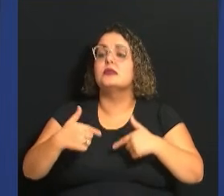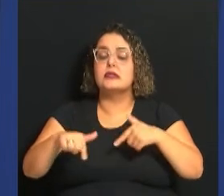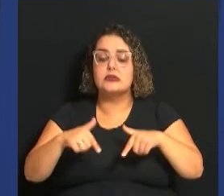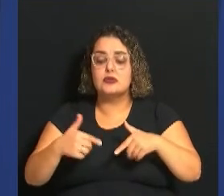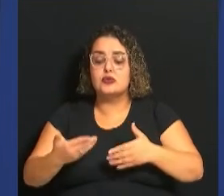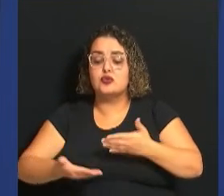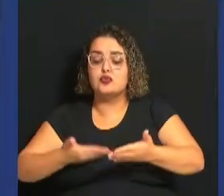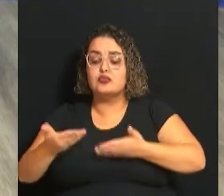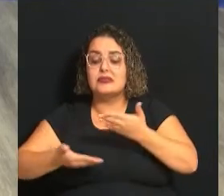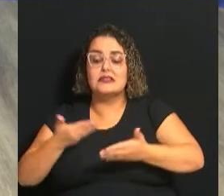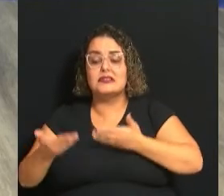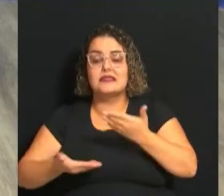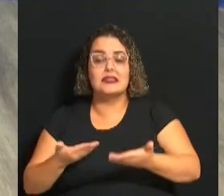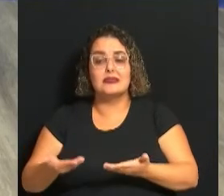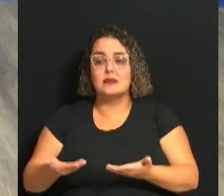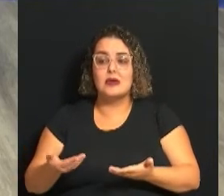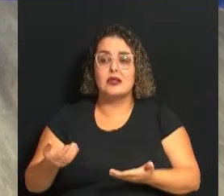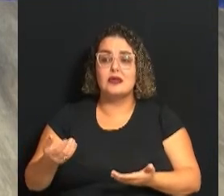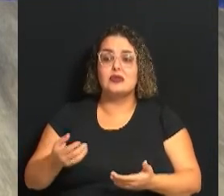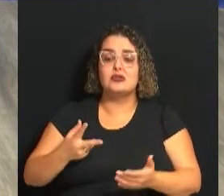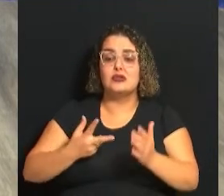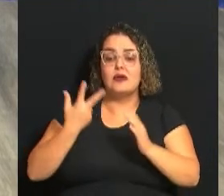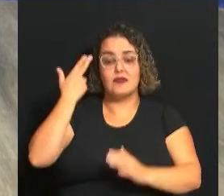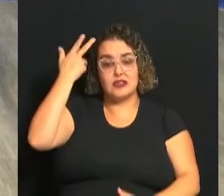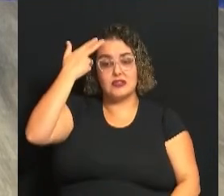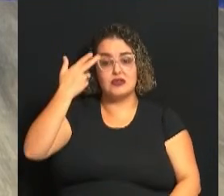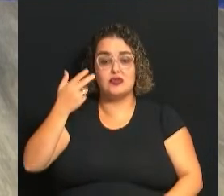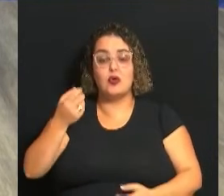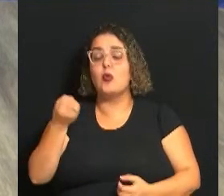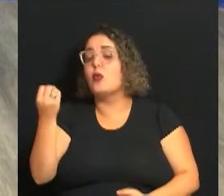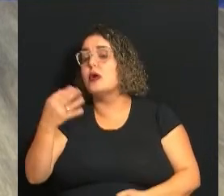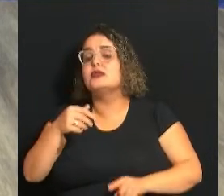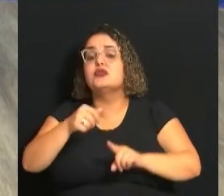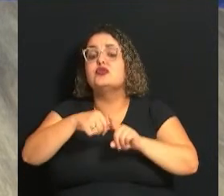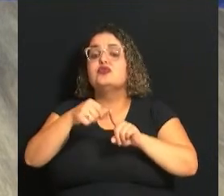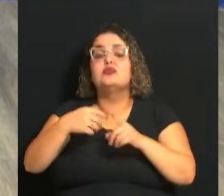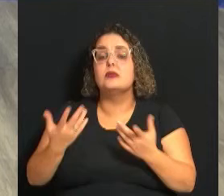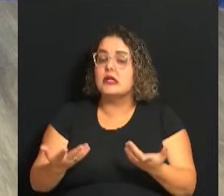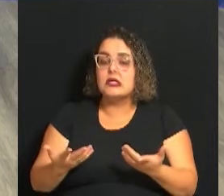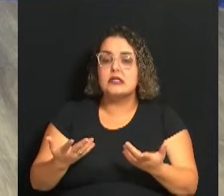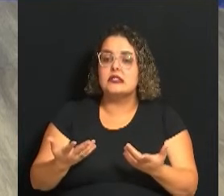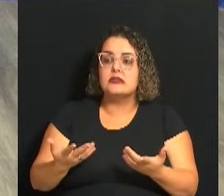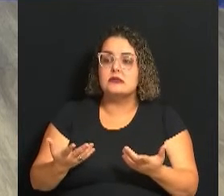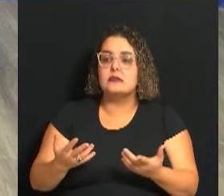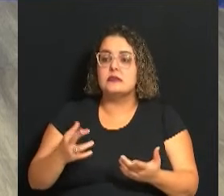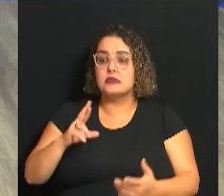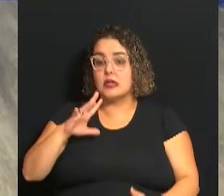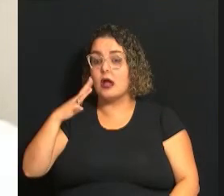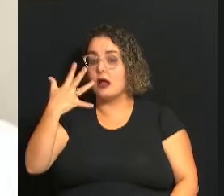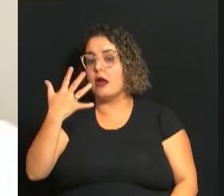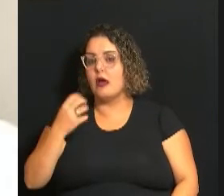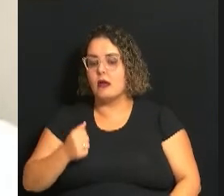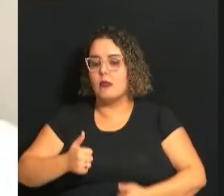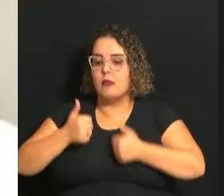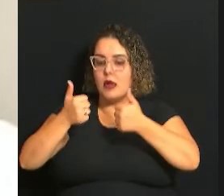feita a cirurgia, quantos meses depois aí você levou aí para estar recuperada?